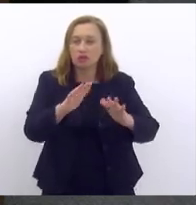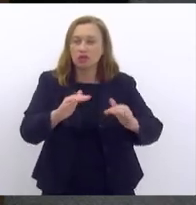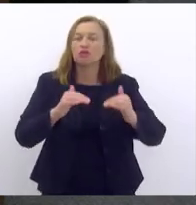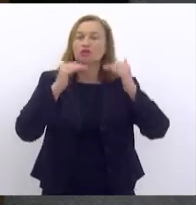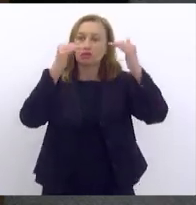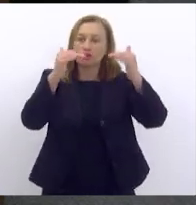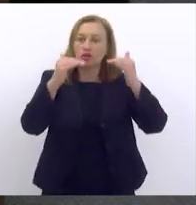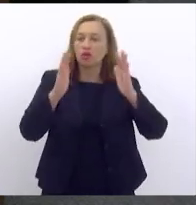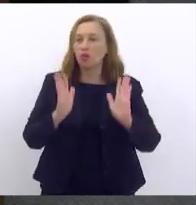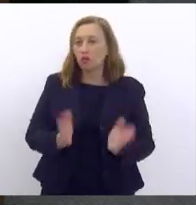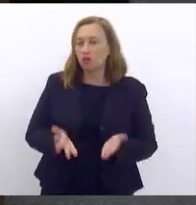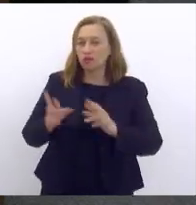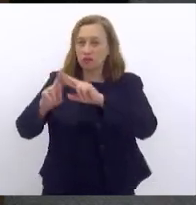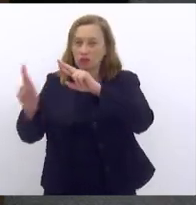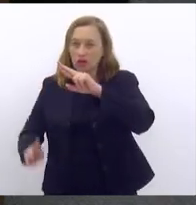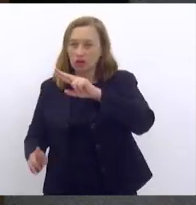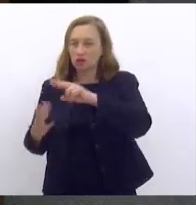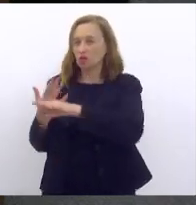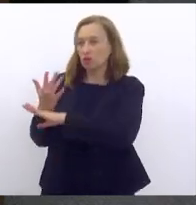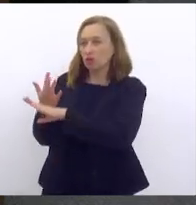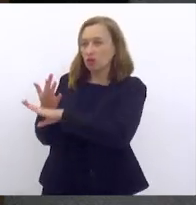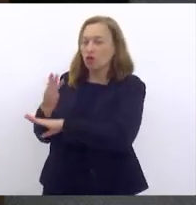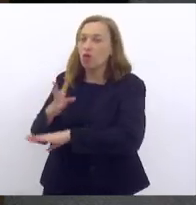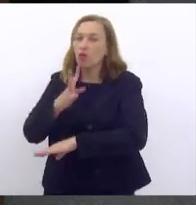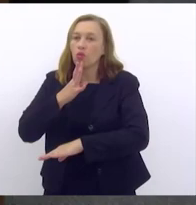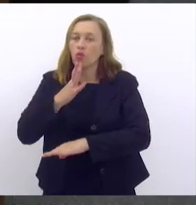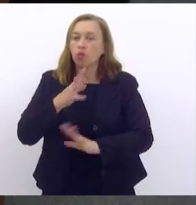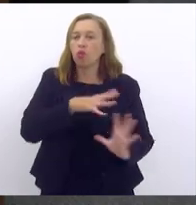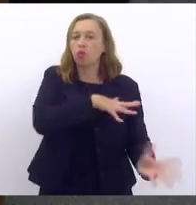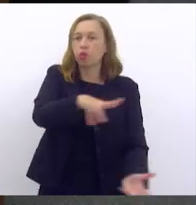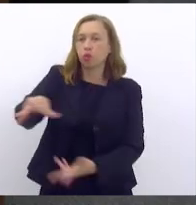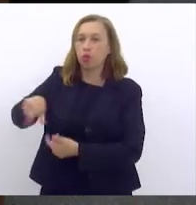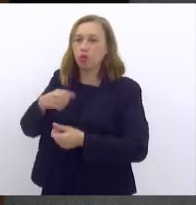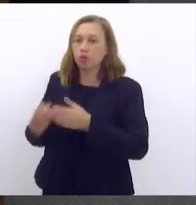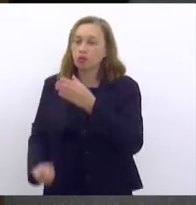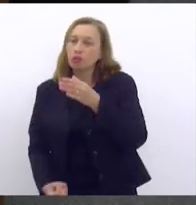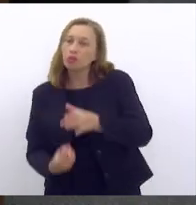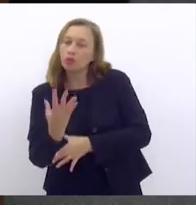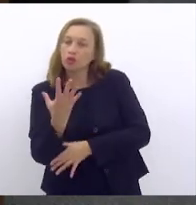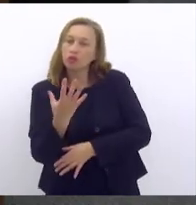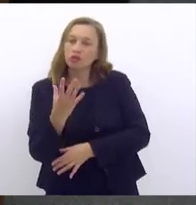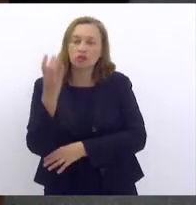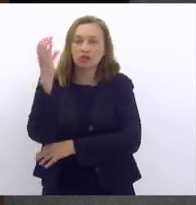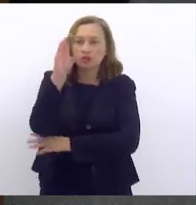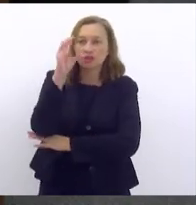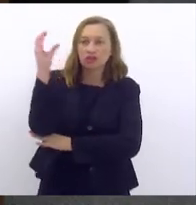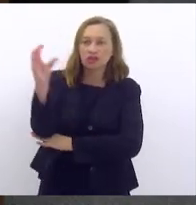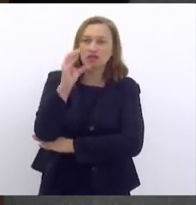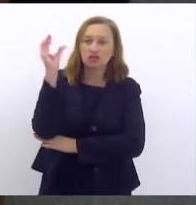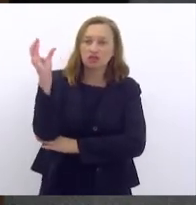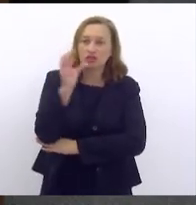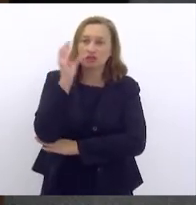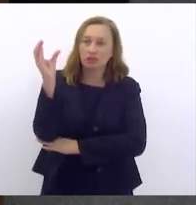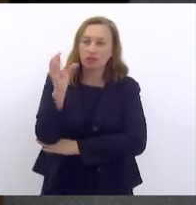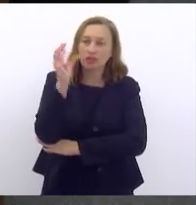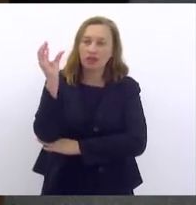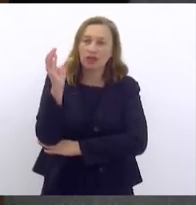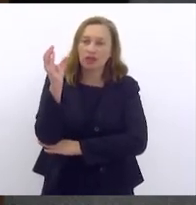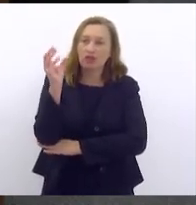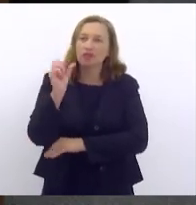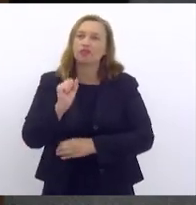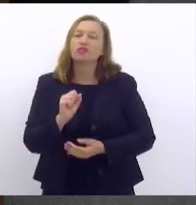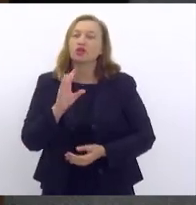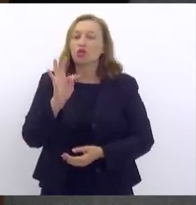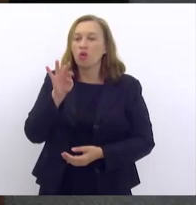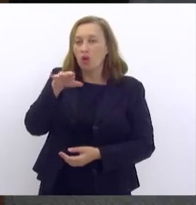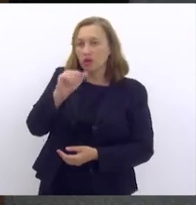são reconhecidas mundialmente pela sua produção diversa científica a partir, da imersão de